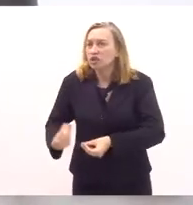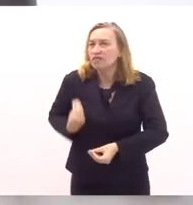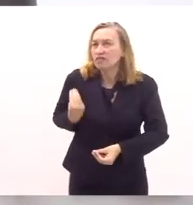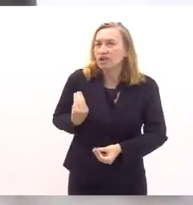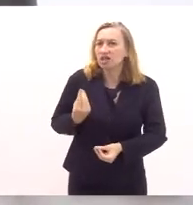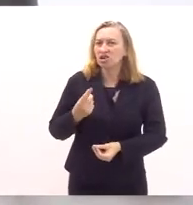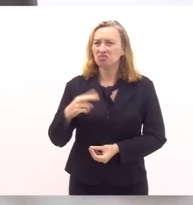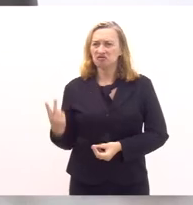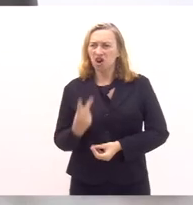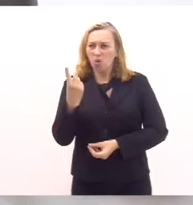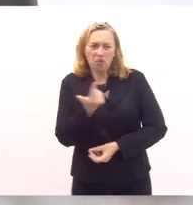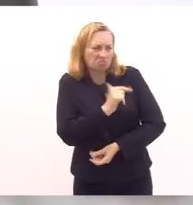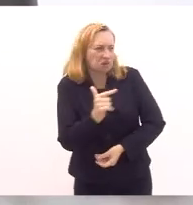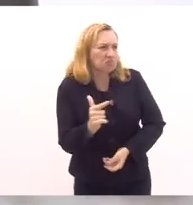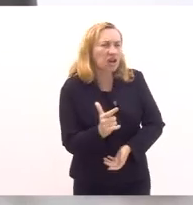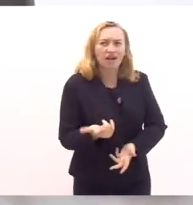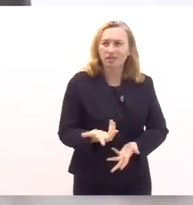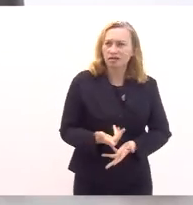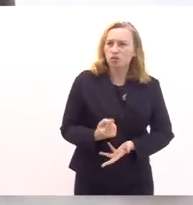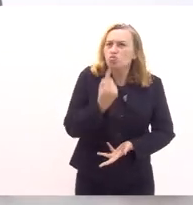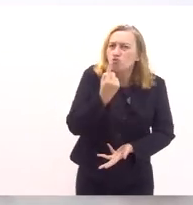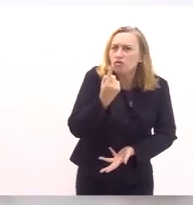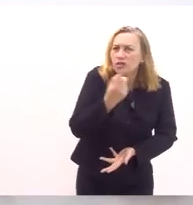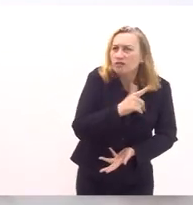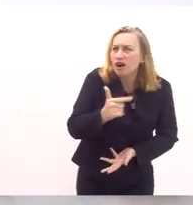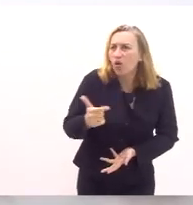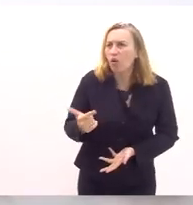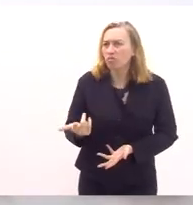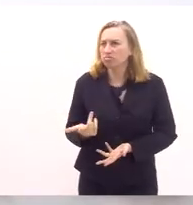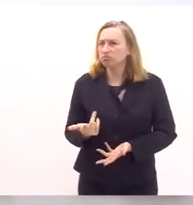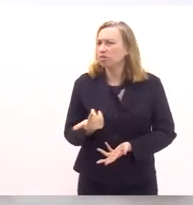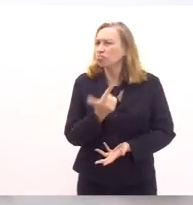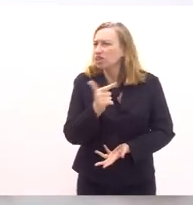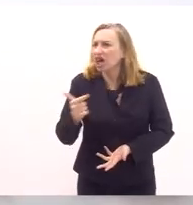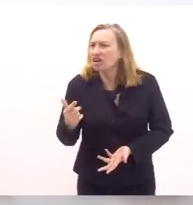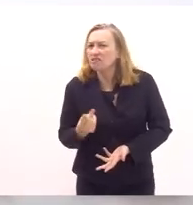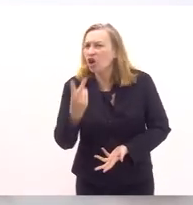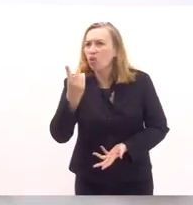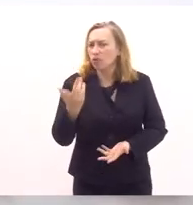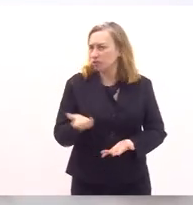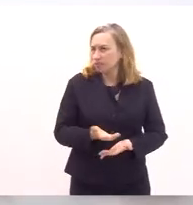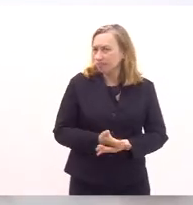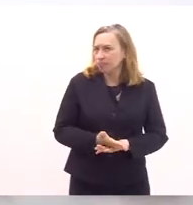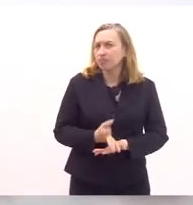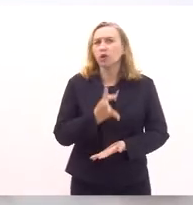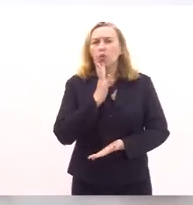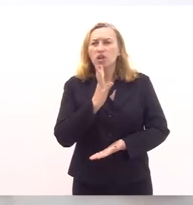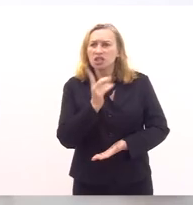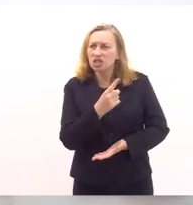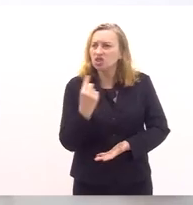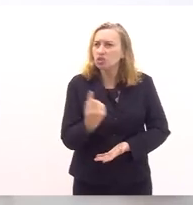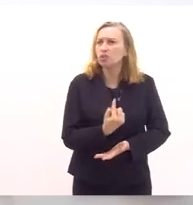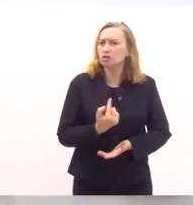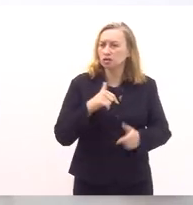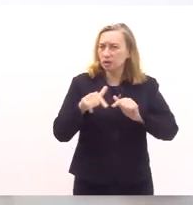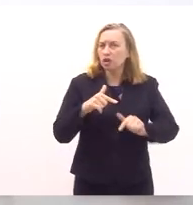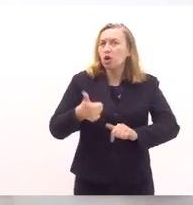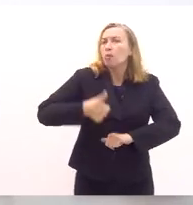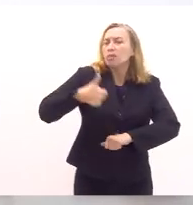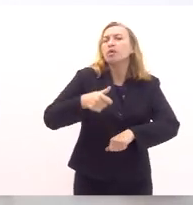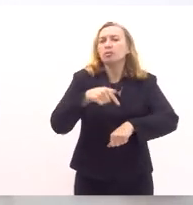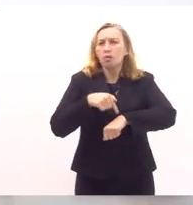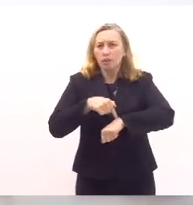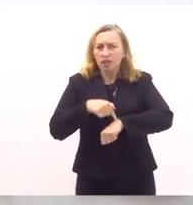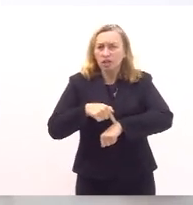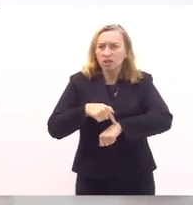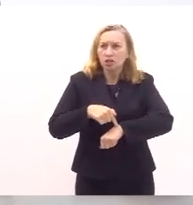pingo de valor. Um pingo. Não tem dignidade na vida de reconhecer isso. Esse é o primeiro momento.